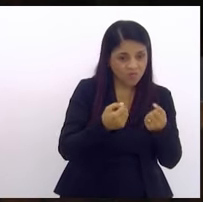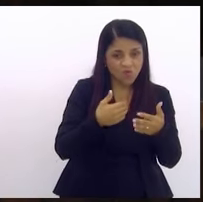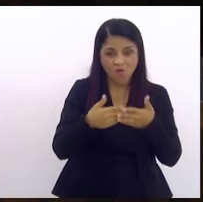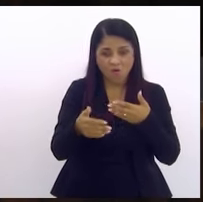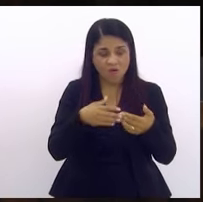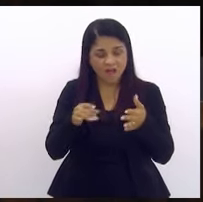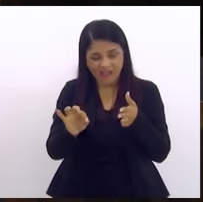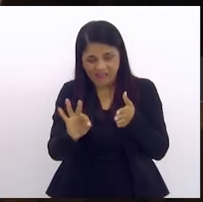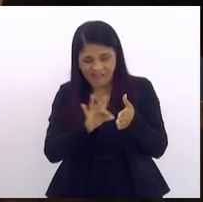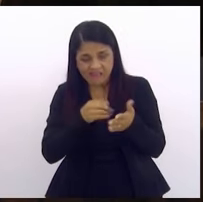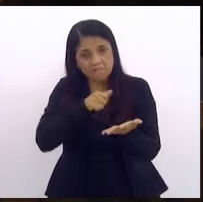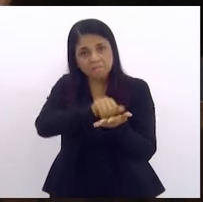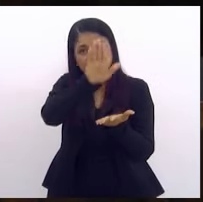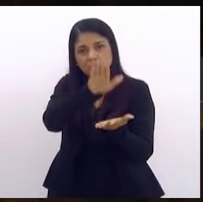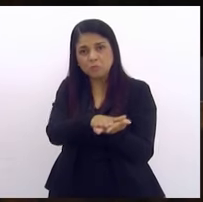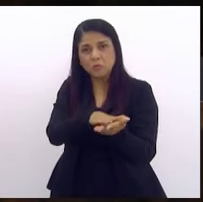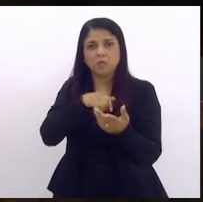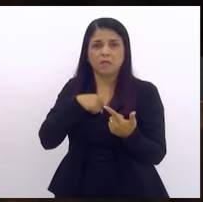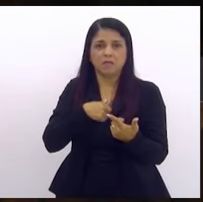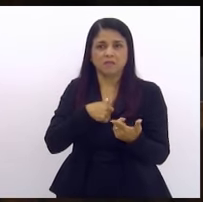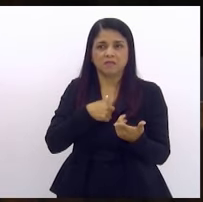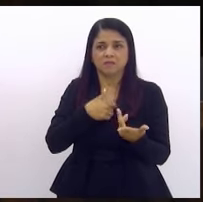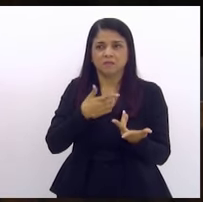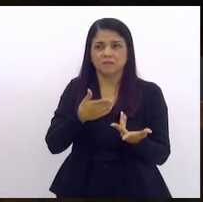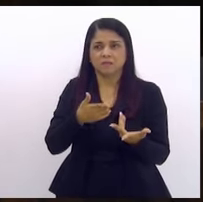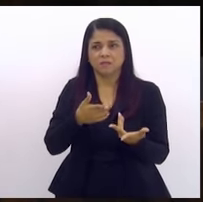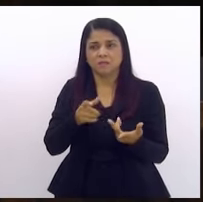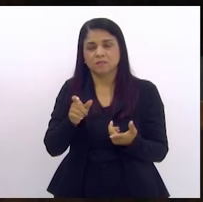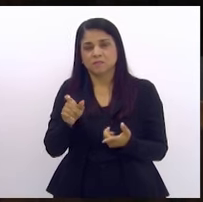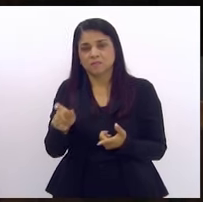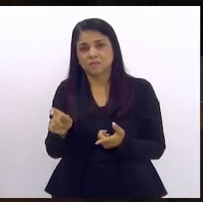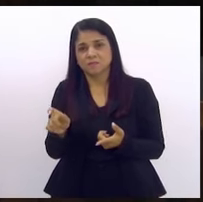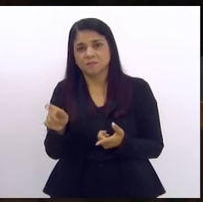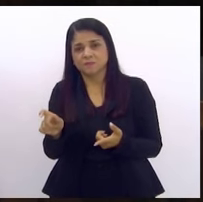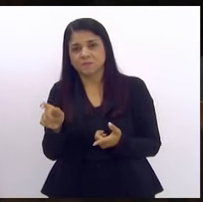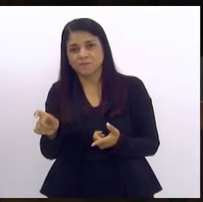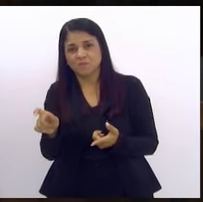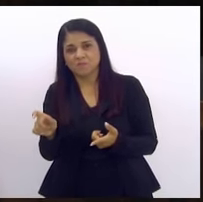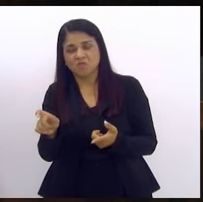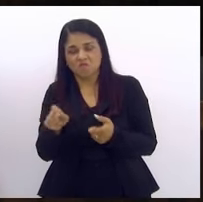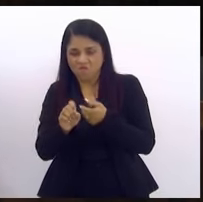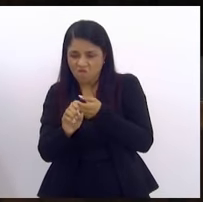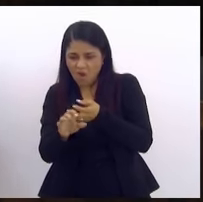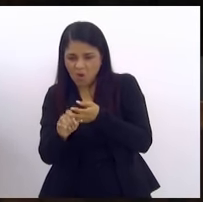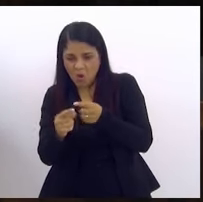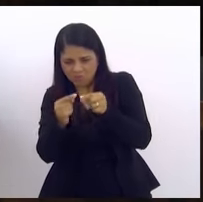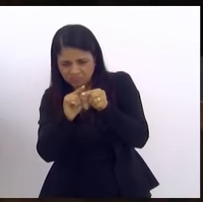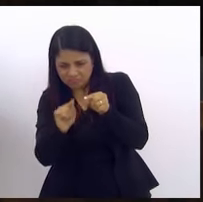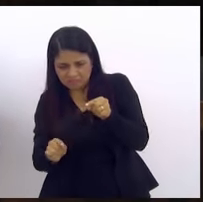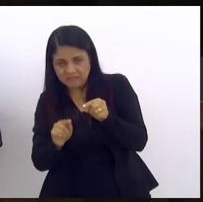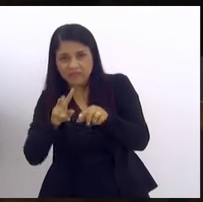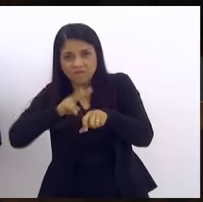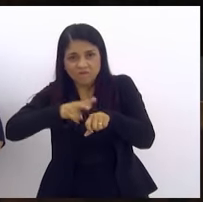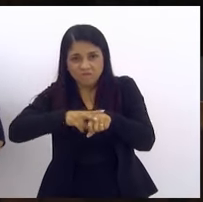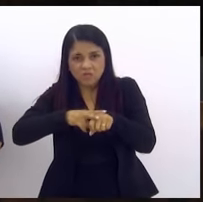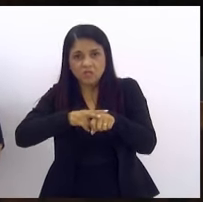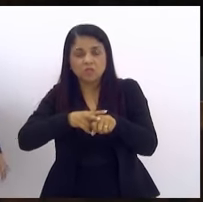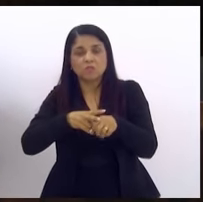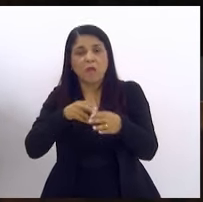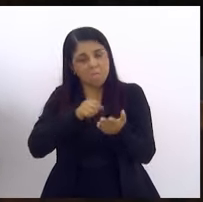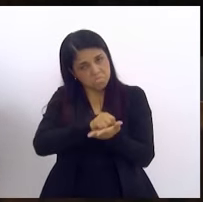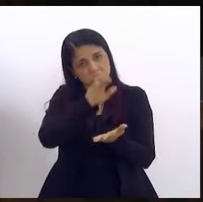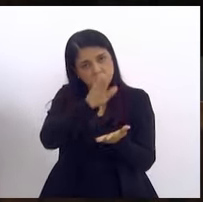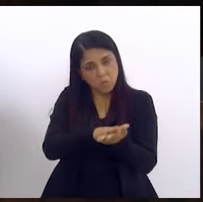arranhão, mau estado de conservação, se tem ali um farol trincado, mau estado de conservação,